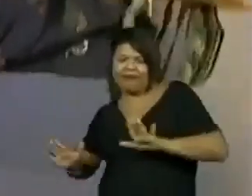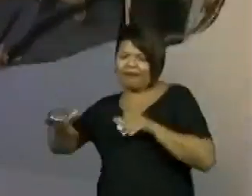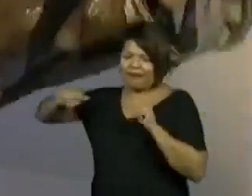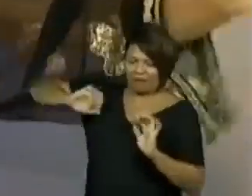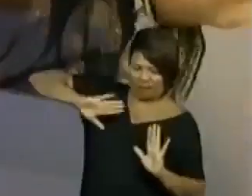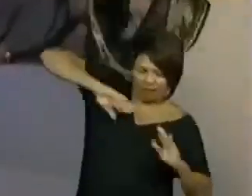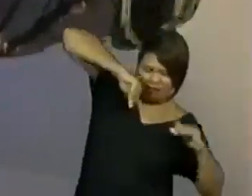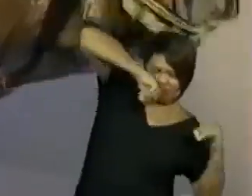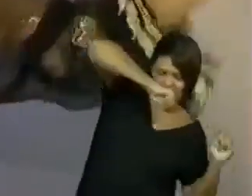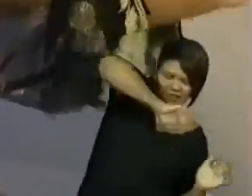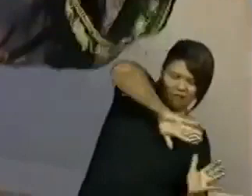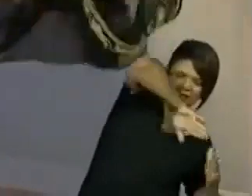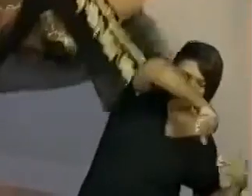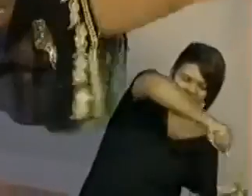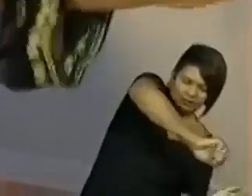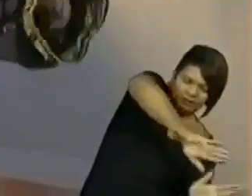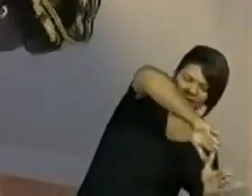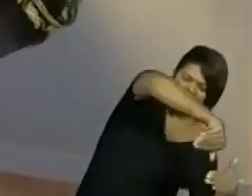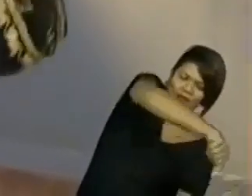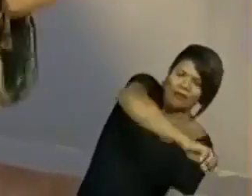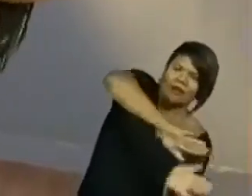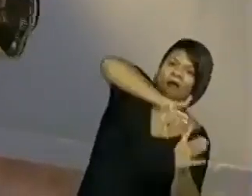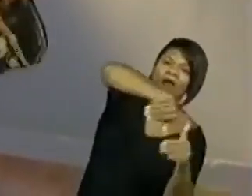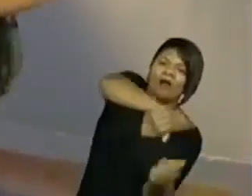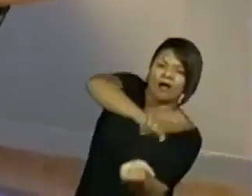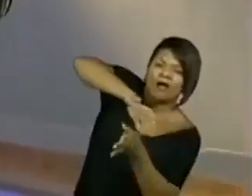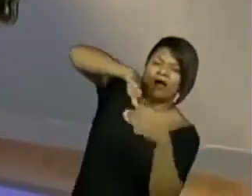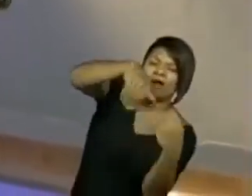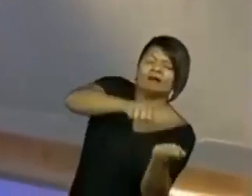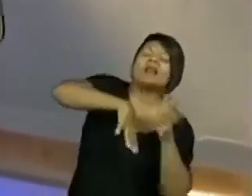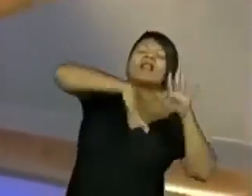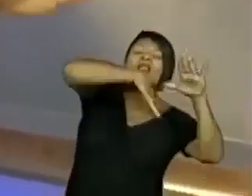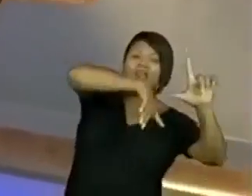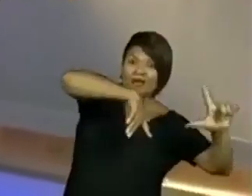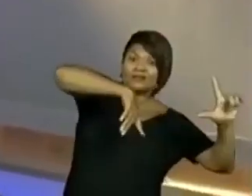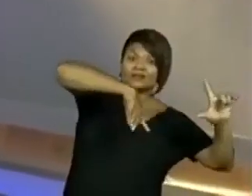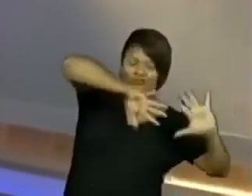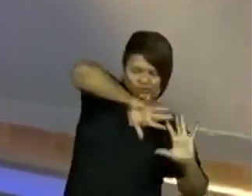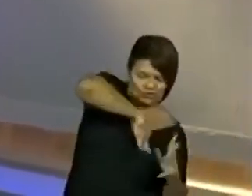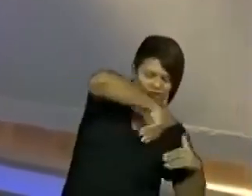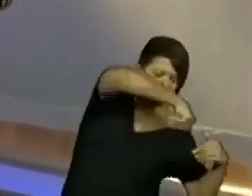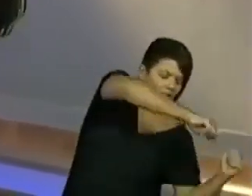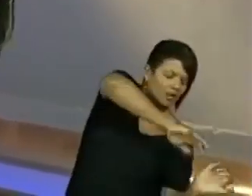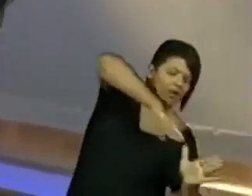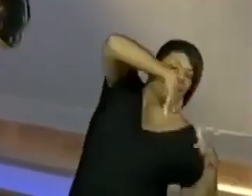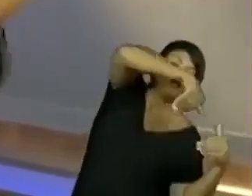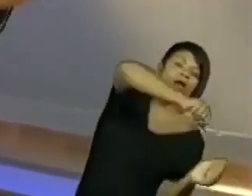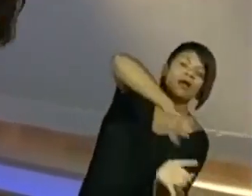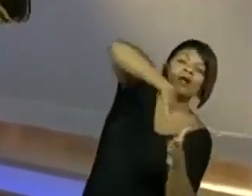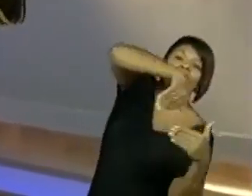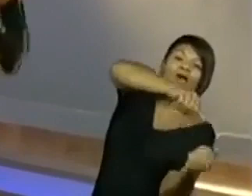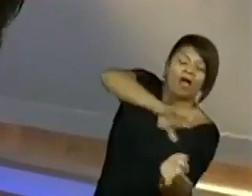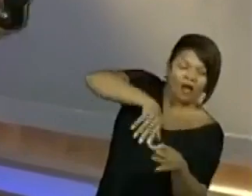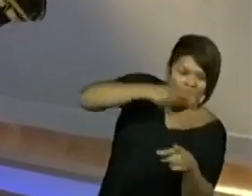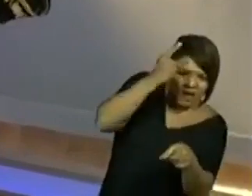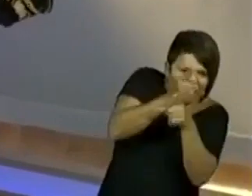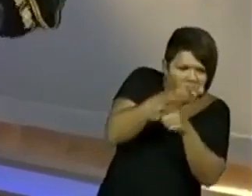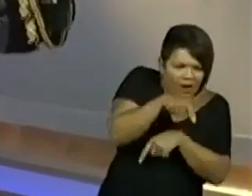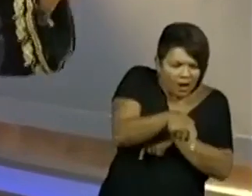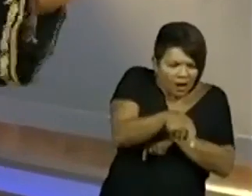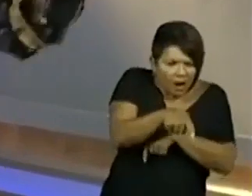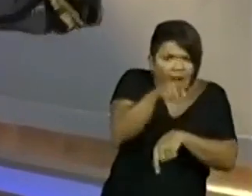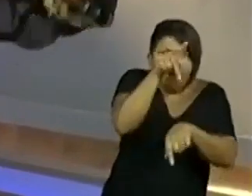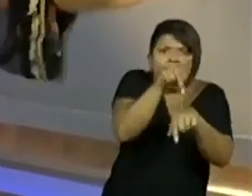flutuando, flutuando em direção ao leste, onde encontrou a primeira rocha, a rocha